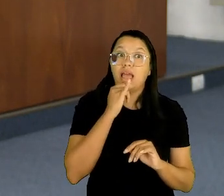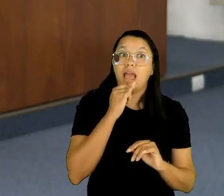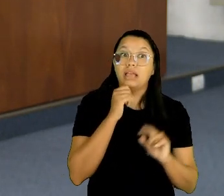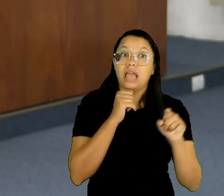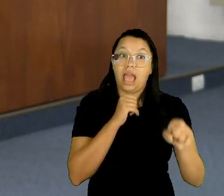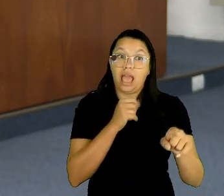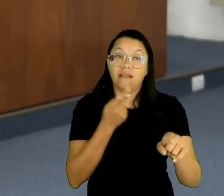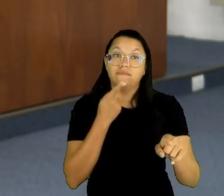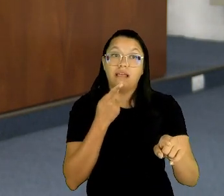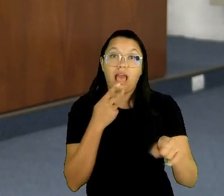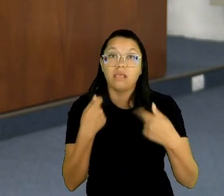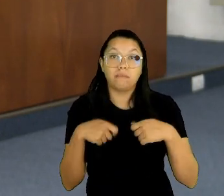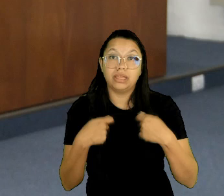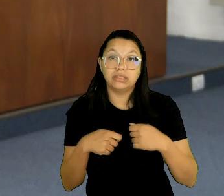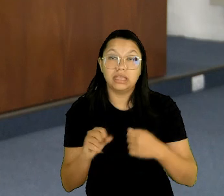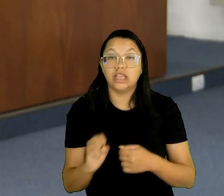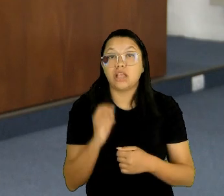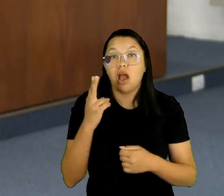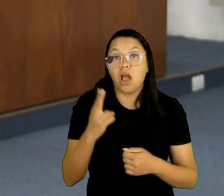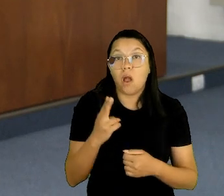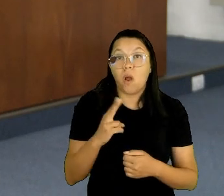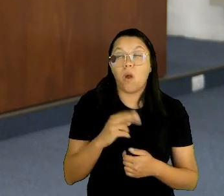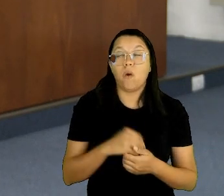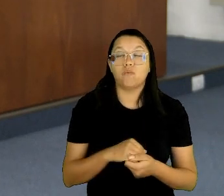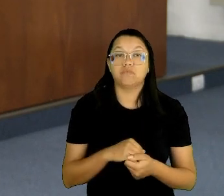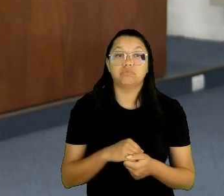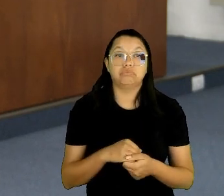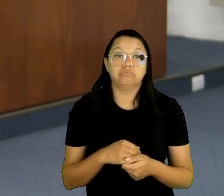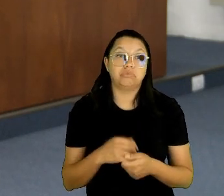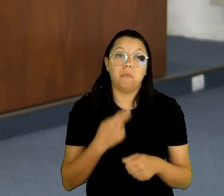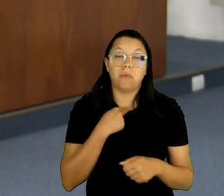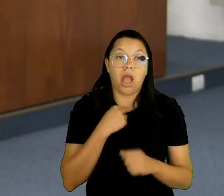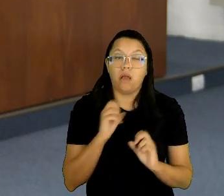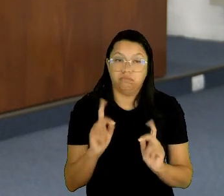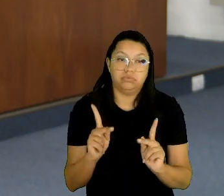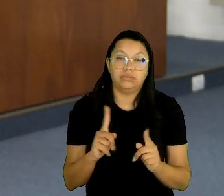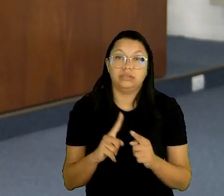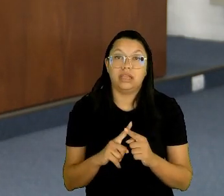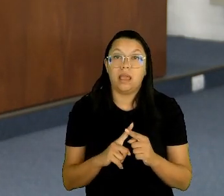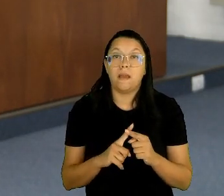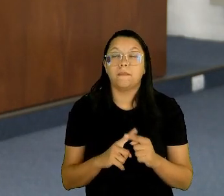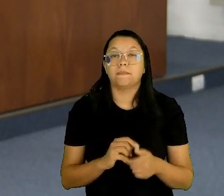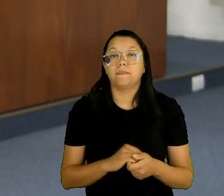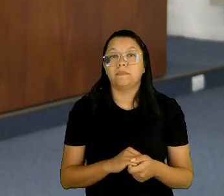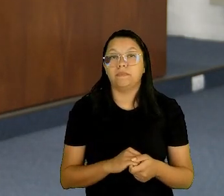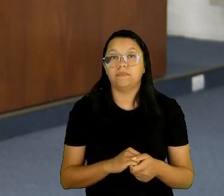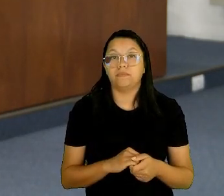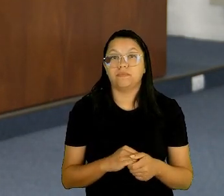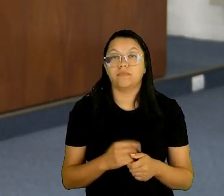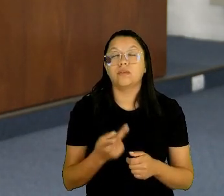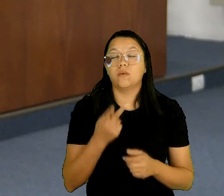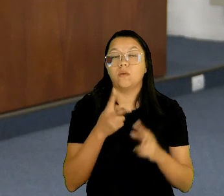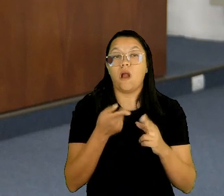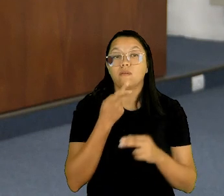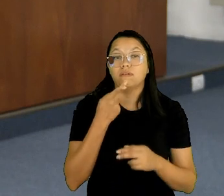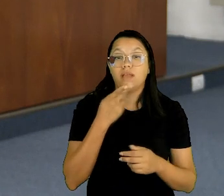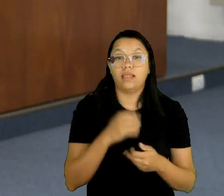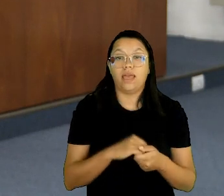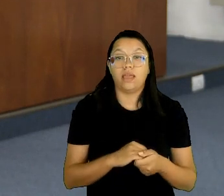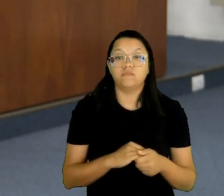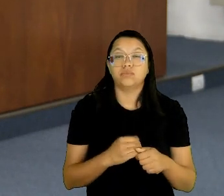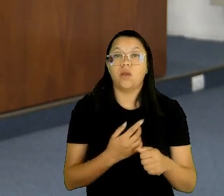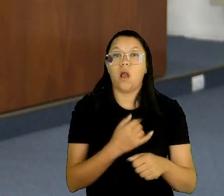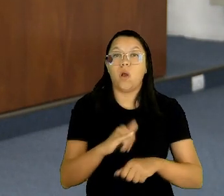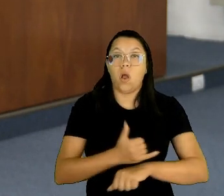que se o paciente não precisa, não tem por que tomar para pensar em prevenir alguma coisa que a gente não tem bem estabelecido que faria bem. Como